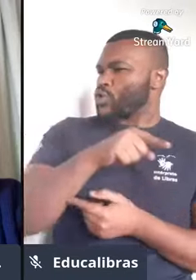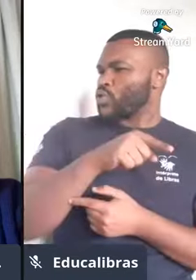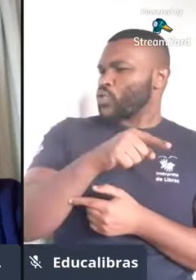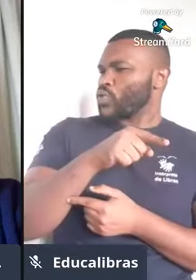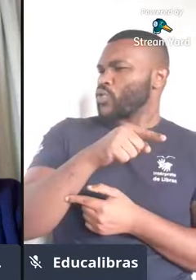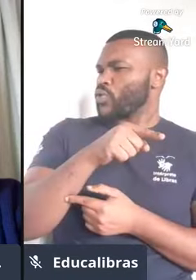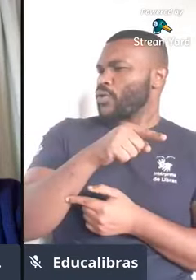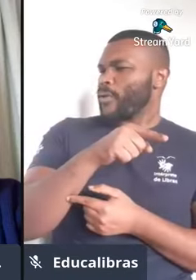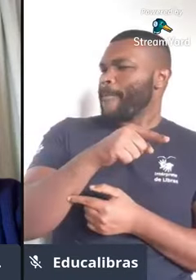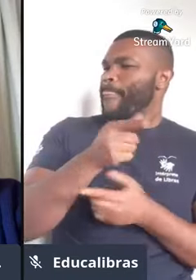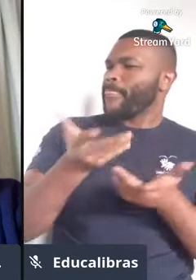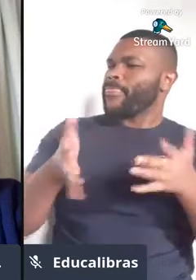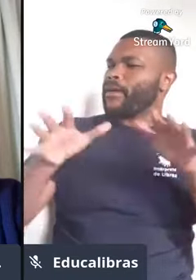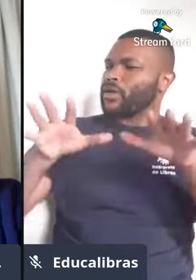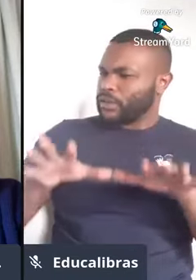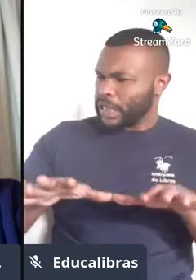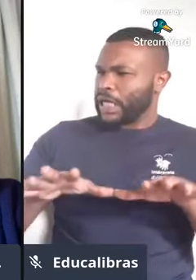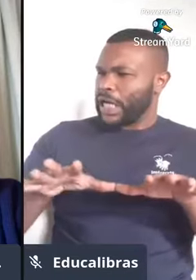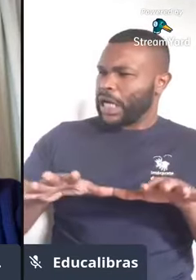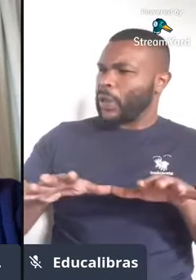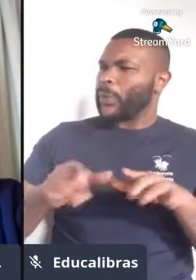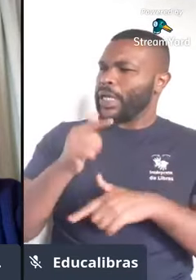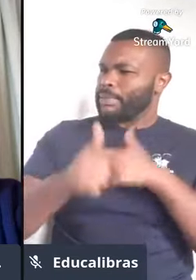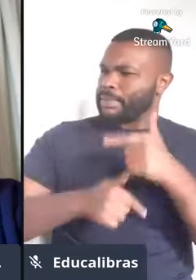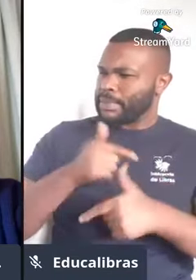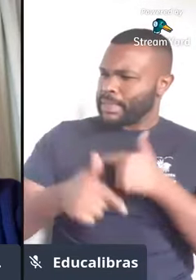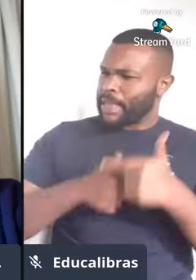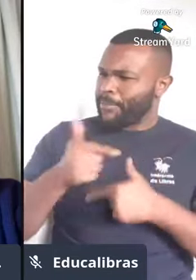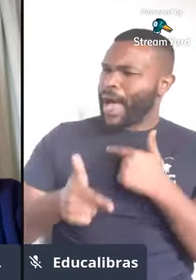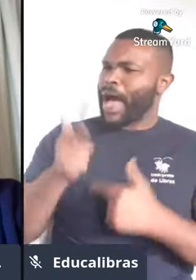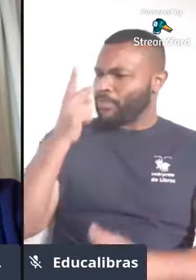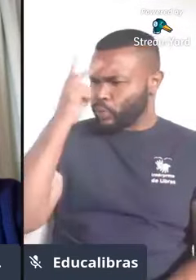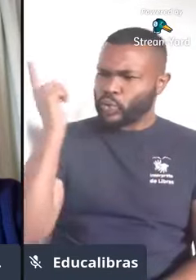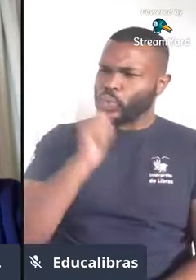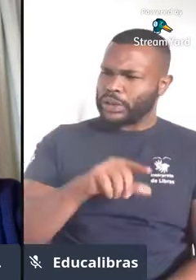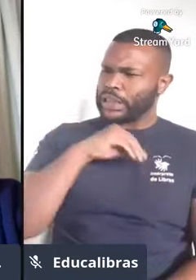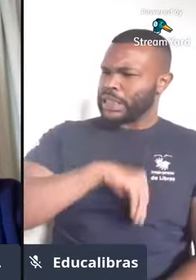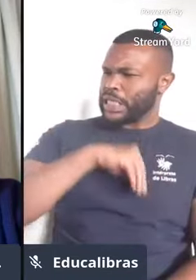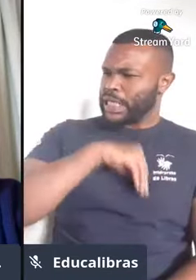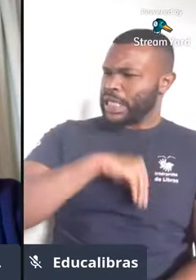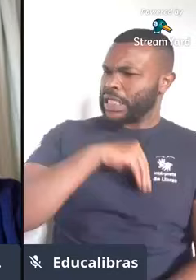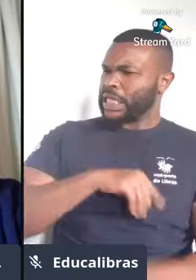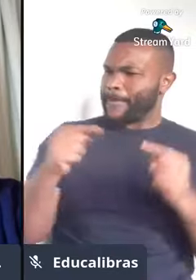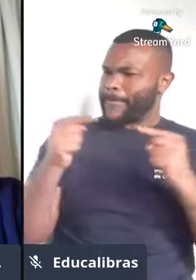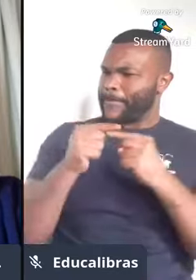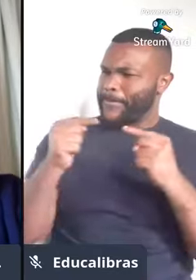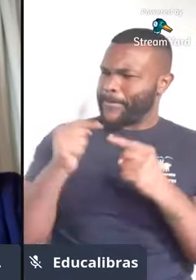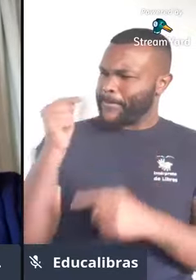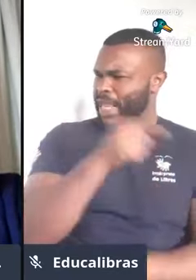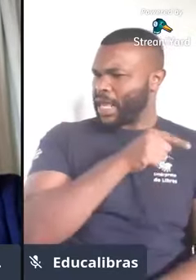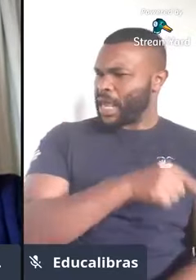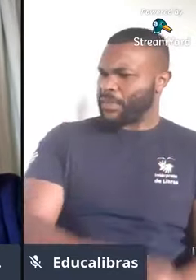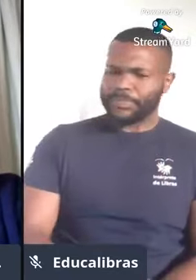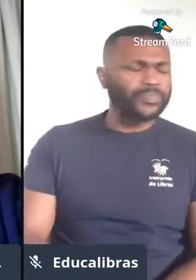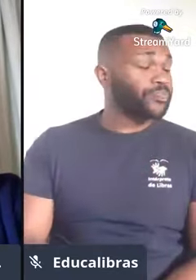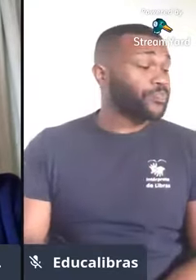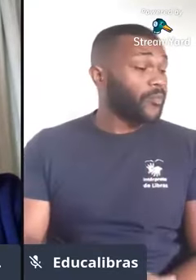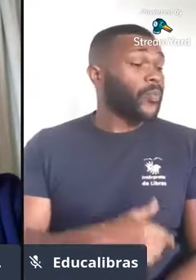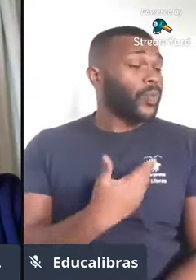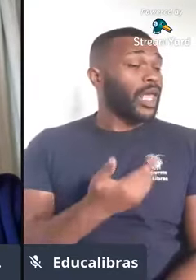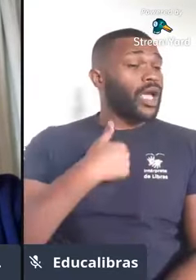de inclusão laboral, de renda para a pessoa com deficiência? Eu acho que nós